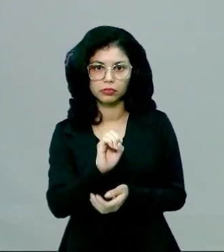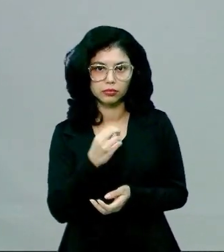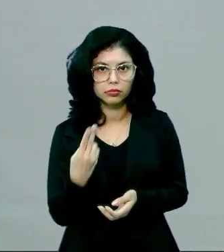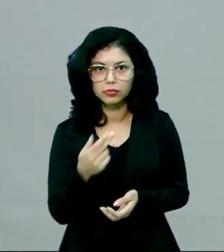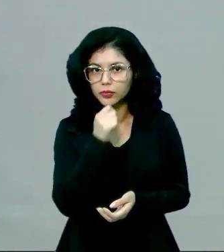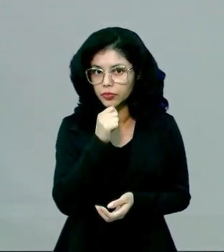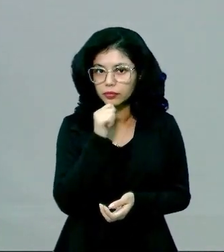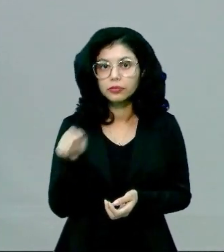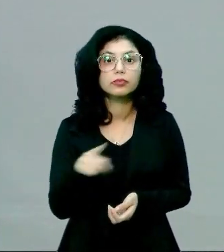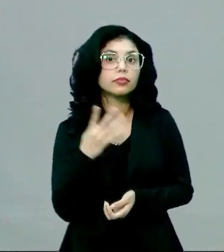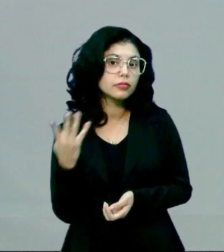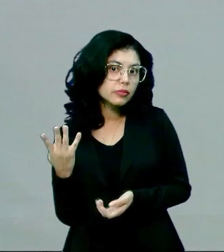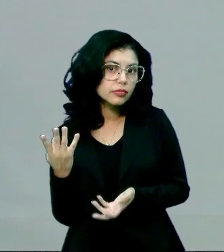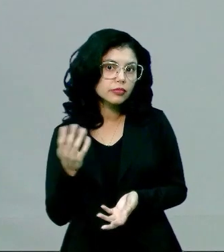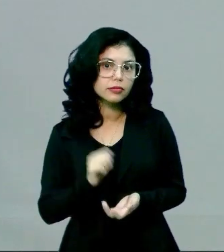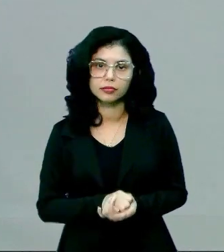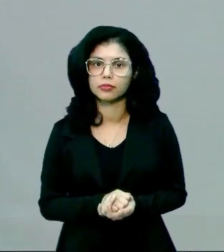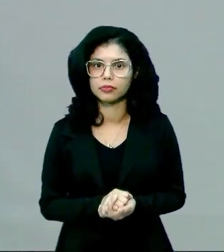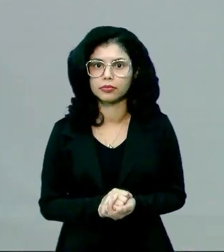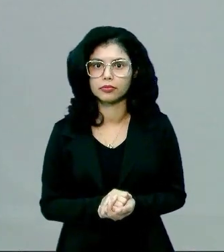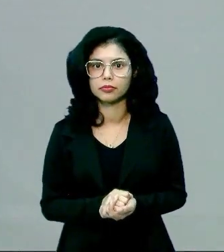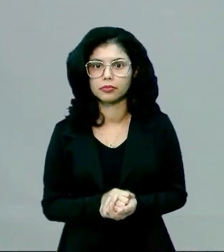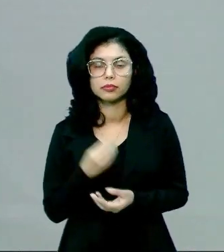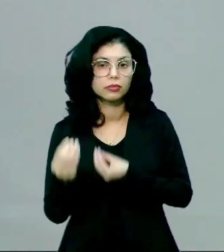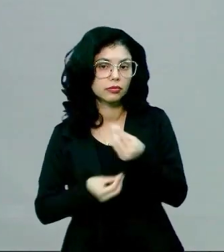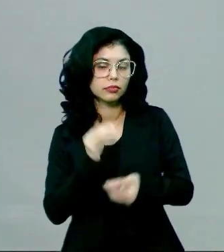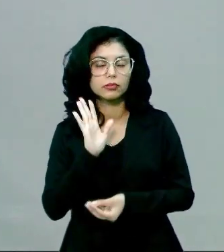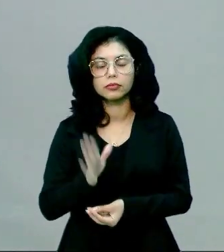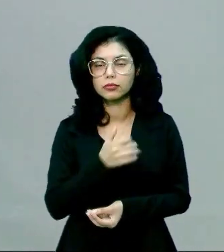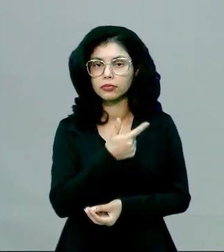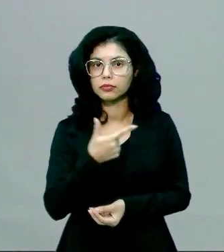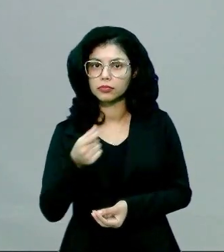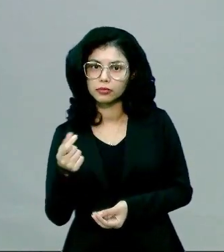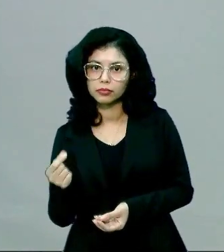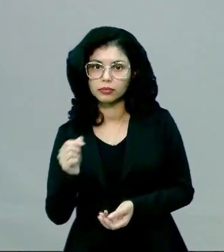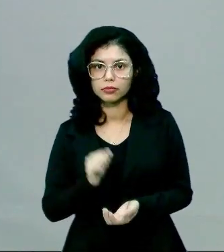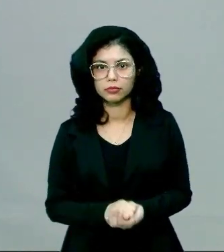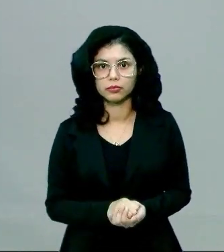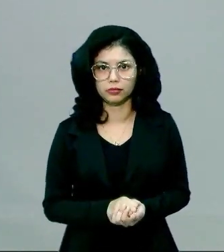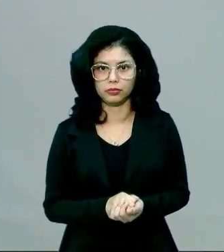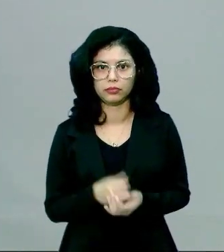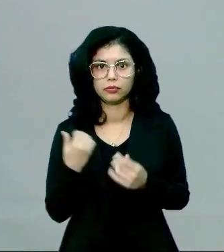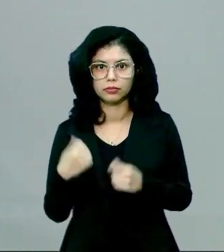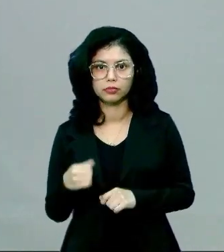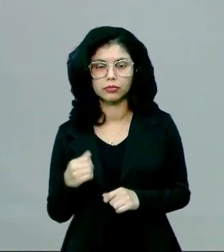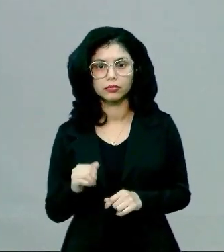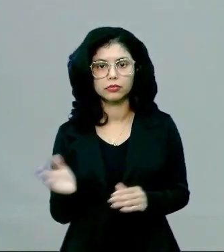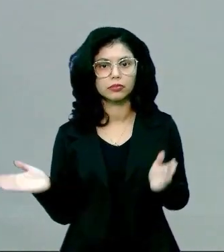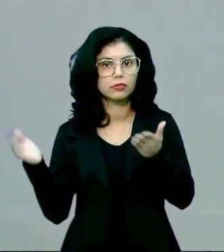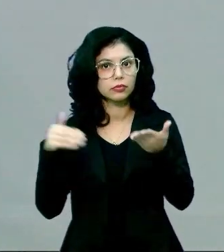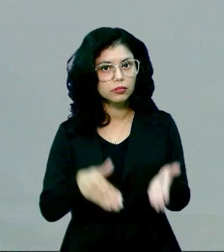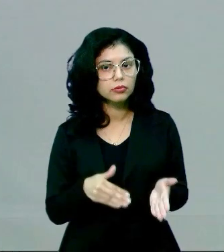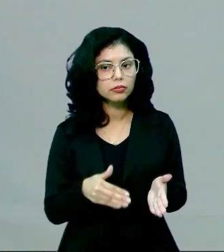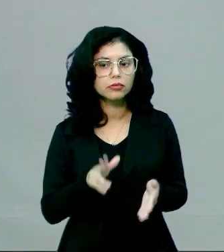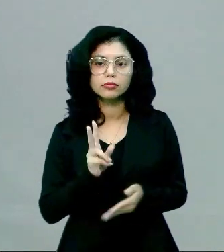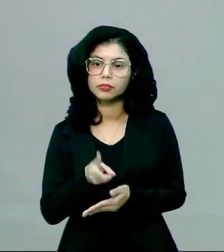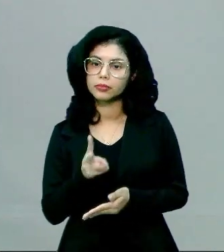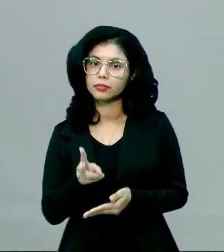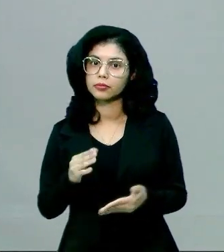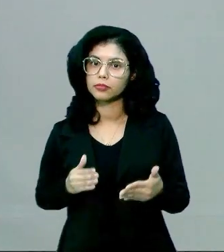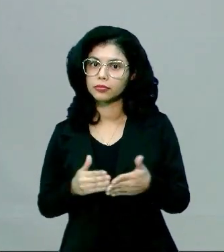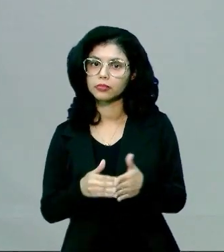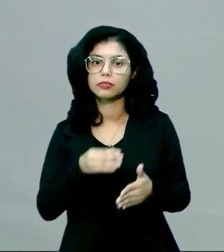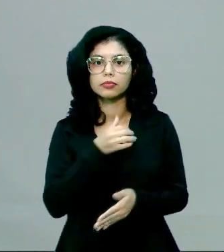seja, de quantos? Como ele tinha 200, ele ia precisar, para chegar ao mesmo